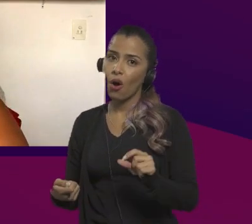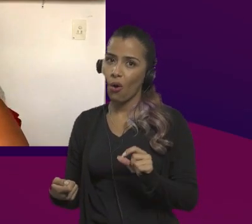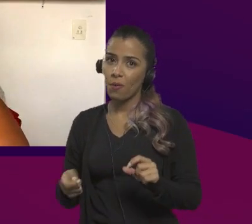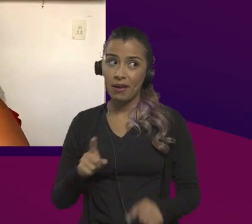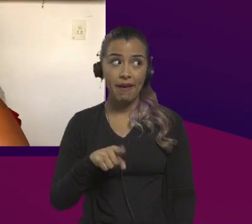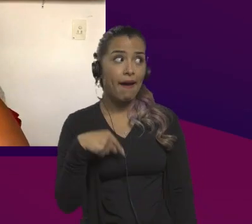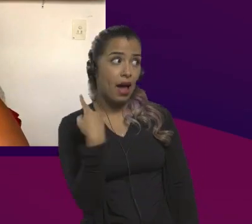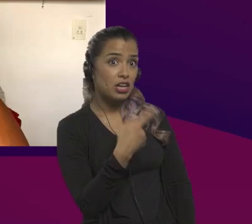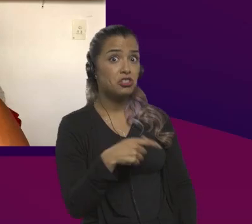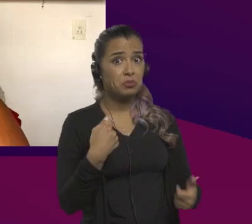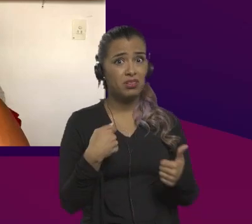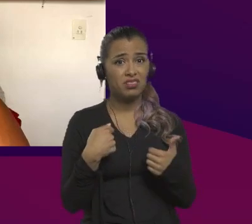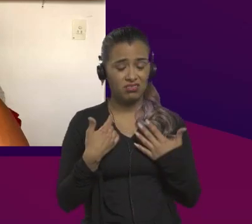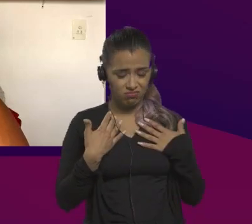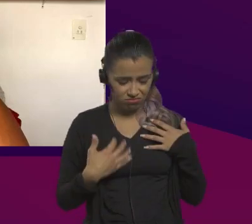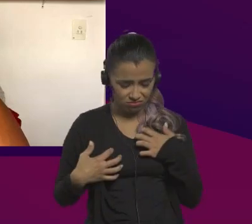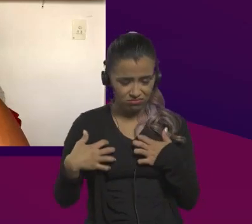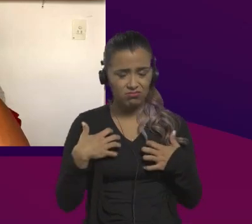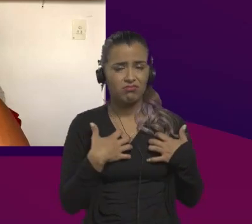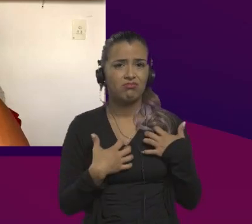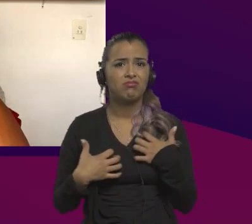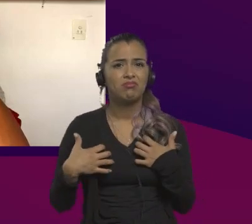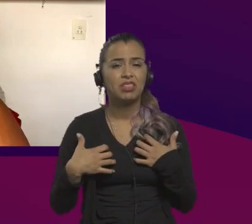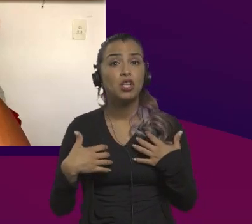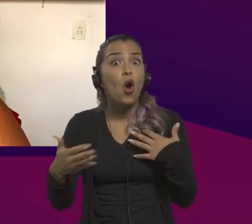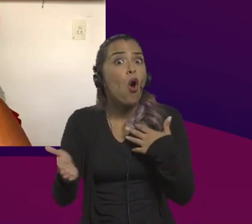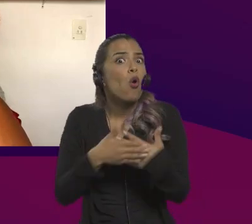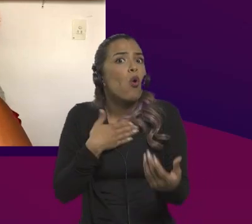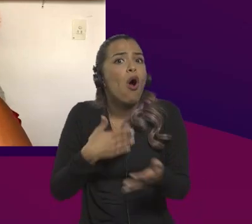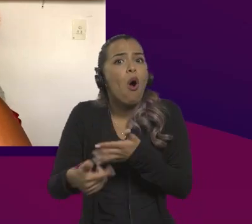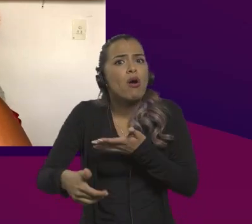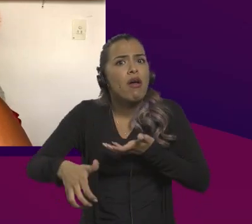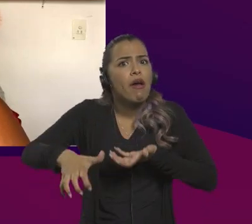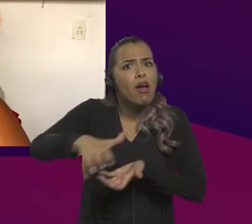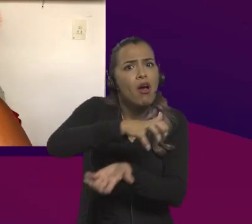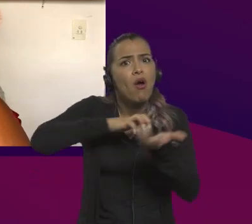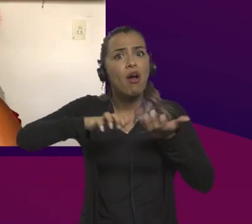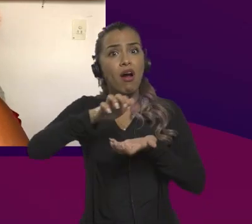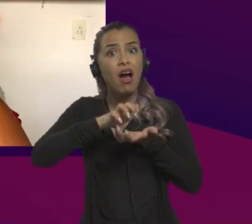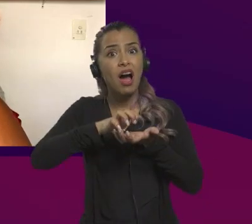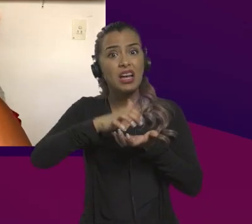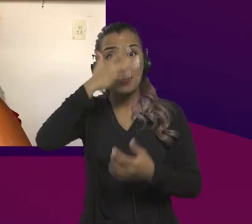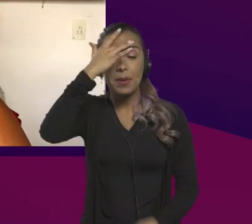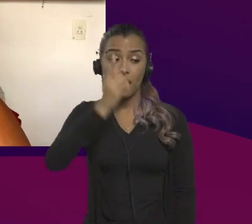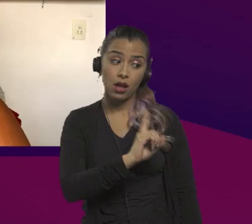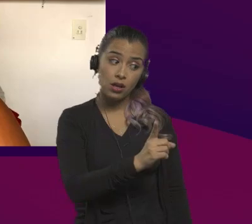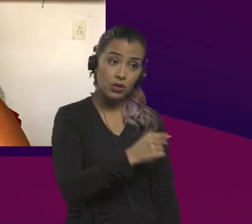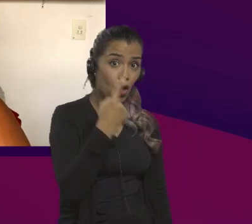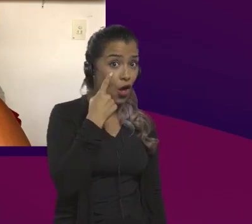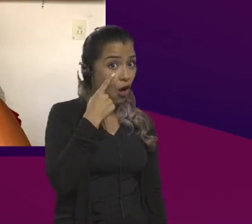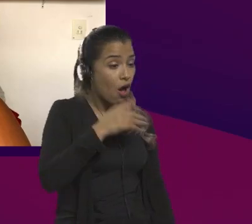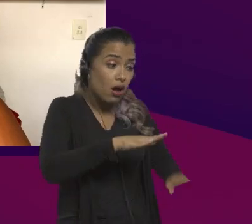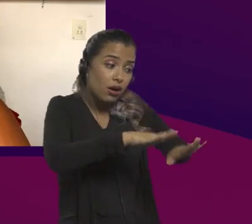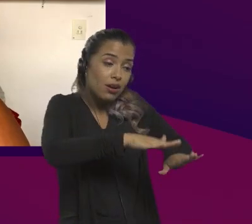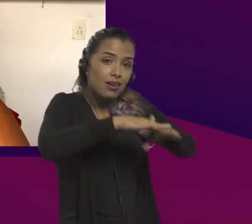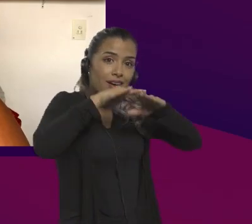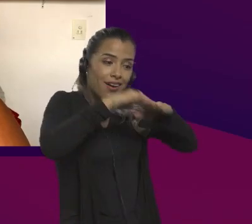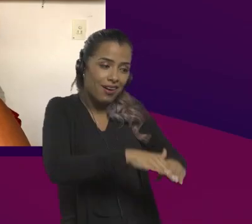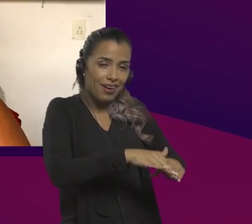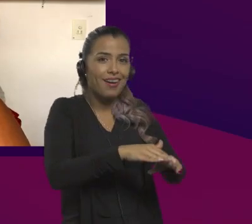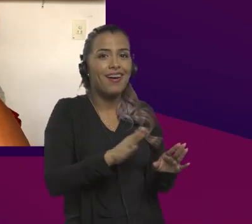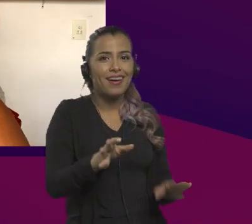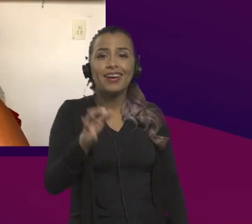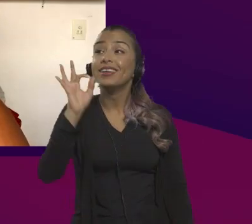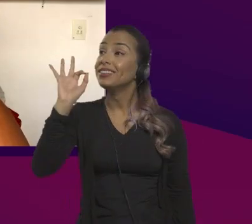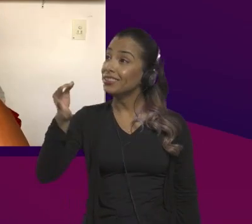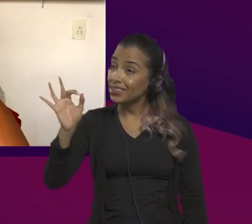qualquer evolução tem esse empurrão de volta, não, fica aí no seu lugar, mulher gorda, pessoa gorda, né? E a gente tem que Inclusive, o ir mito da